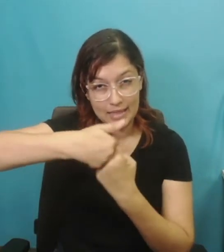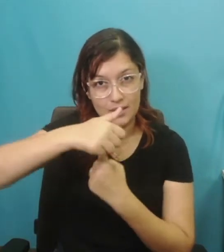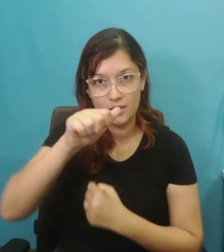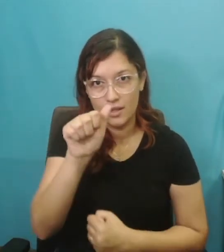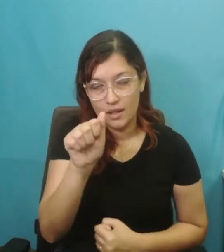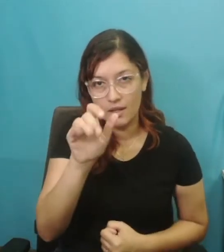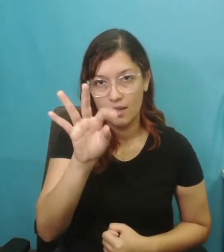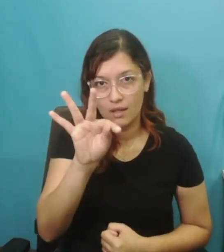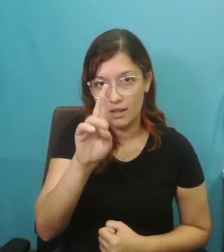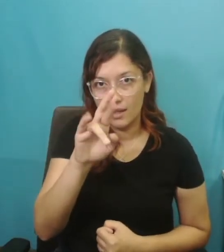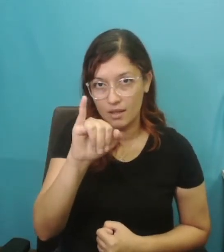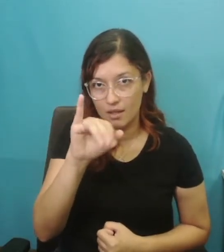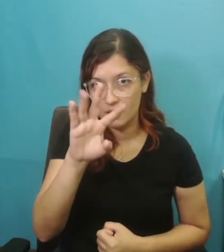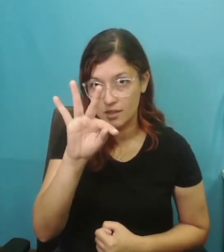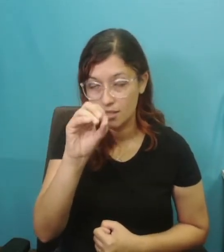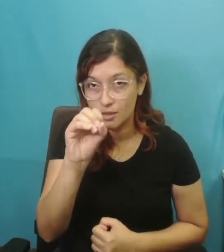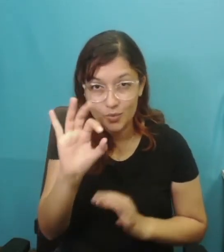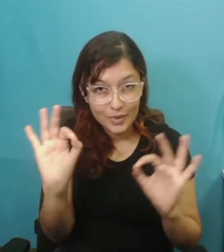Se